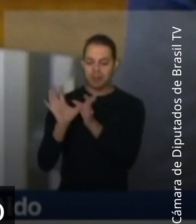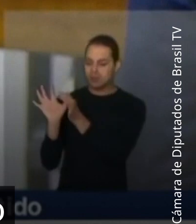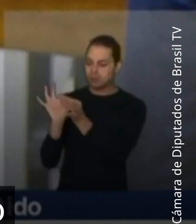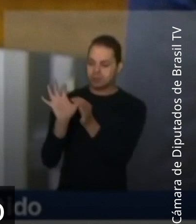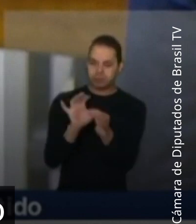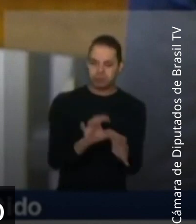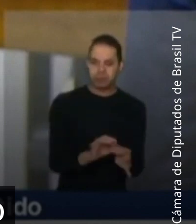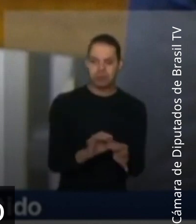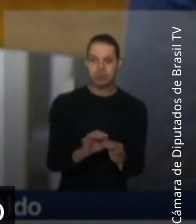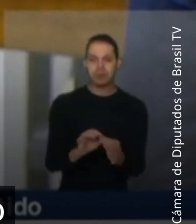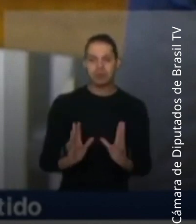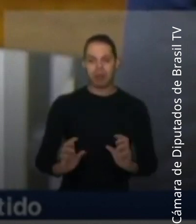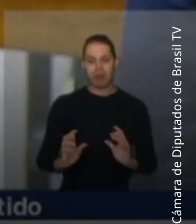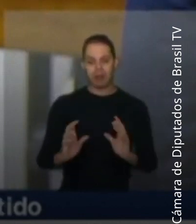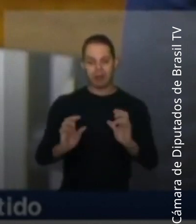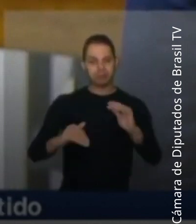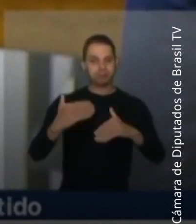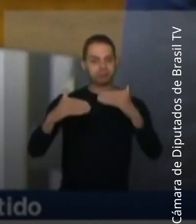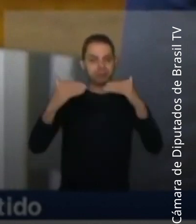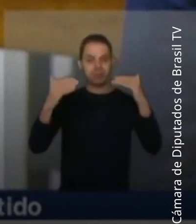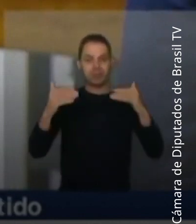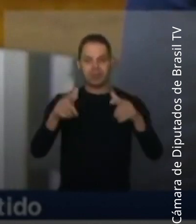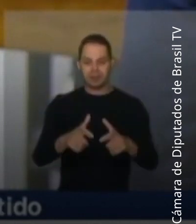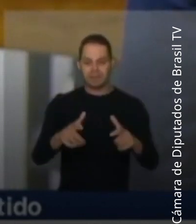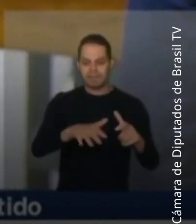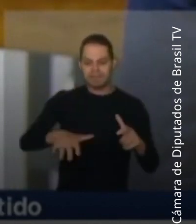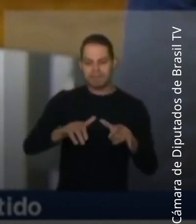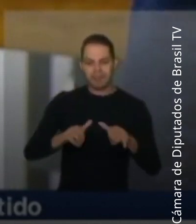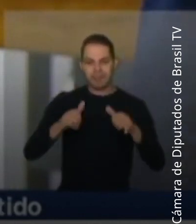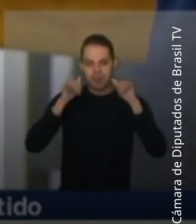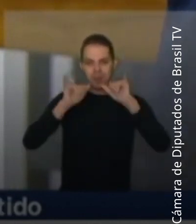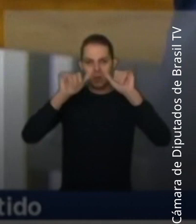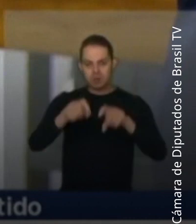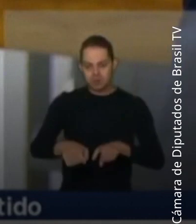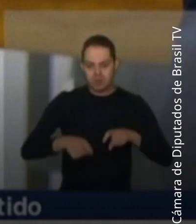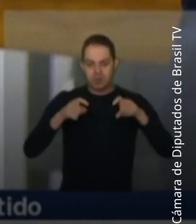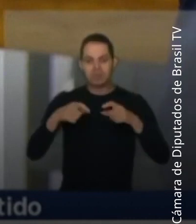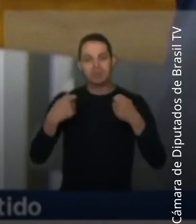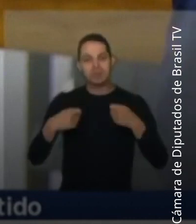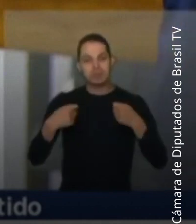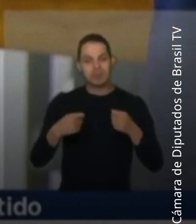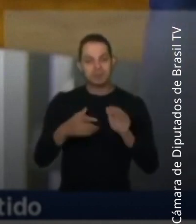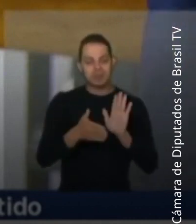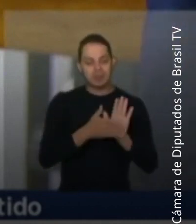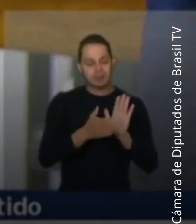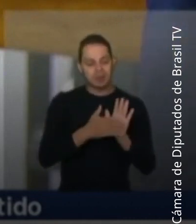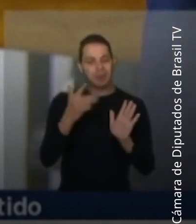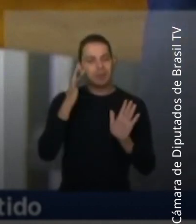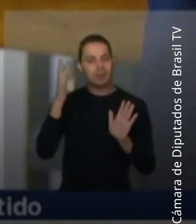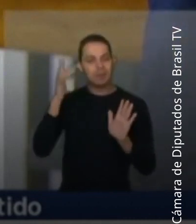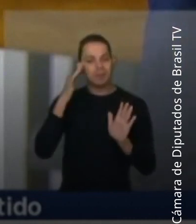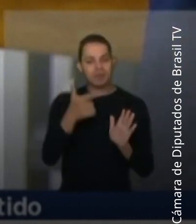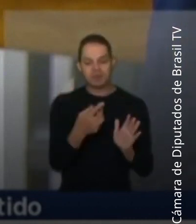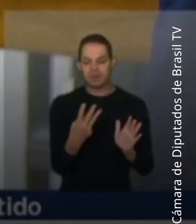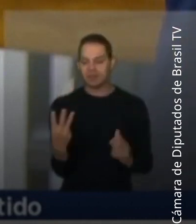mais conflituoso em meios rurais, e é necessário repensar essa proposta do texto